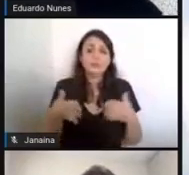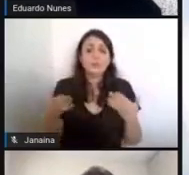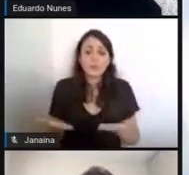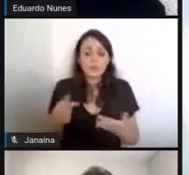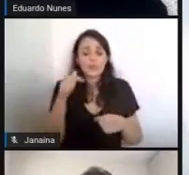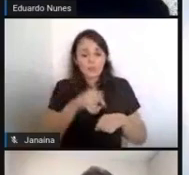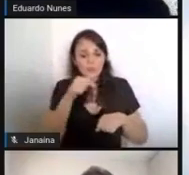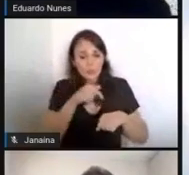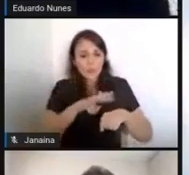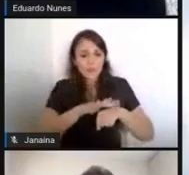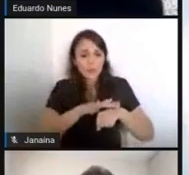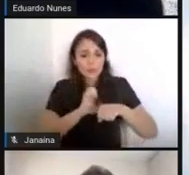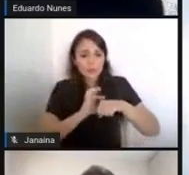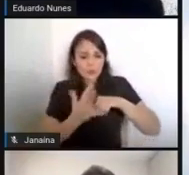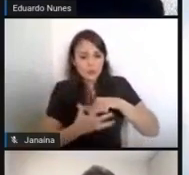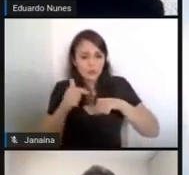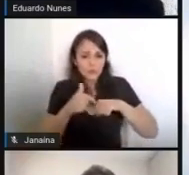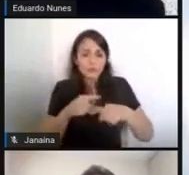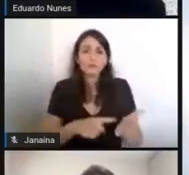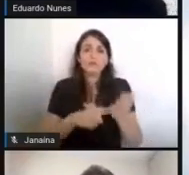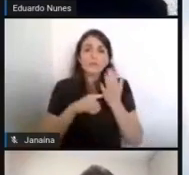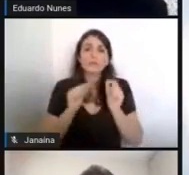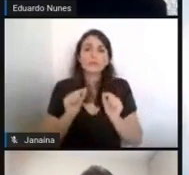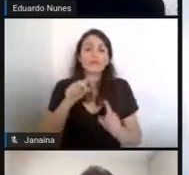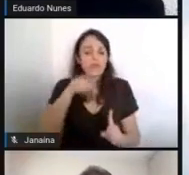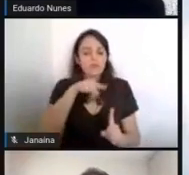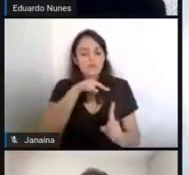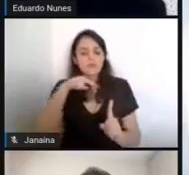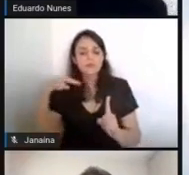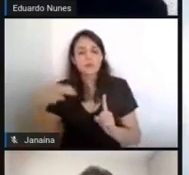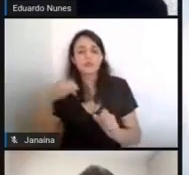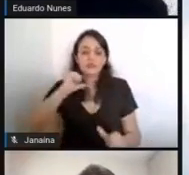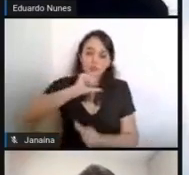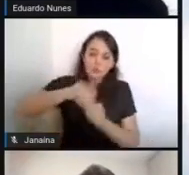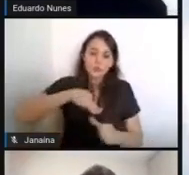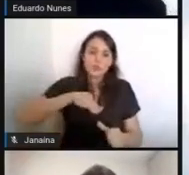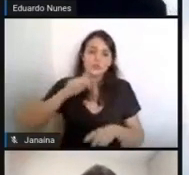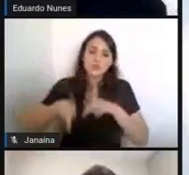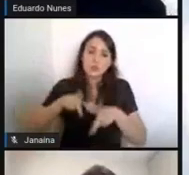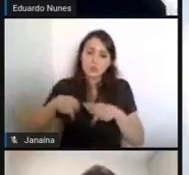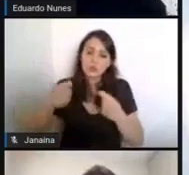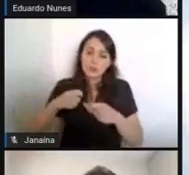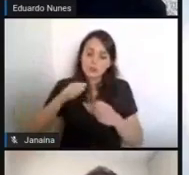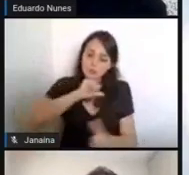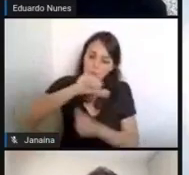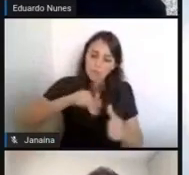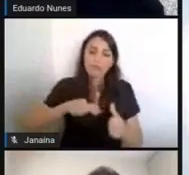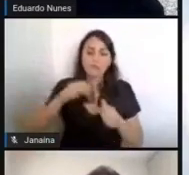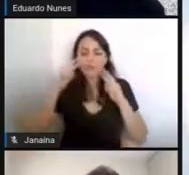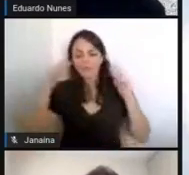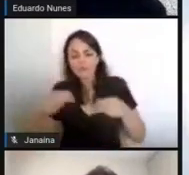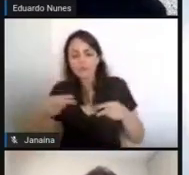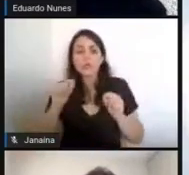pandemia em si, ela já traz uma perspectiva de mudança da visão que a população tem sobre o sistema. E isso é um ponto muito